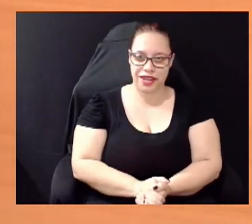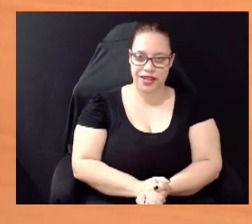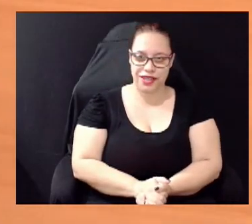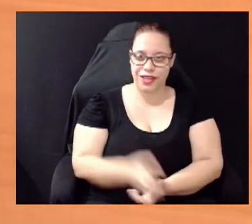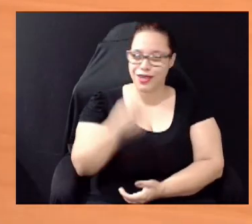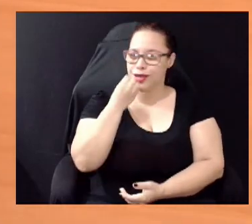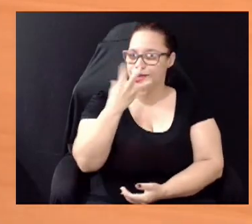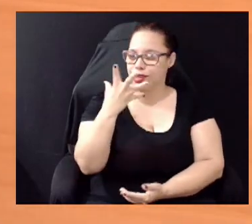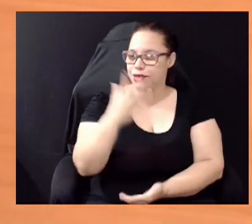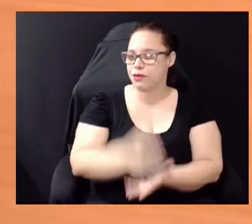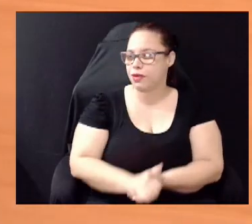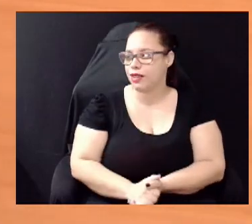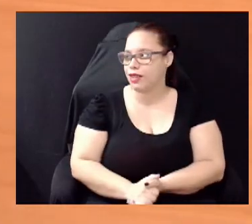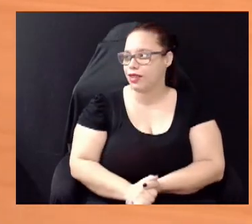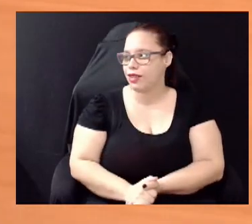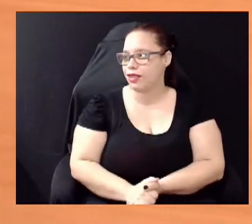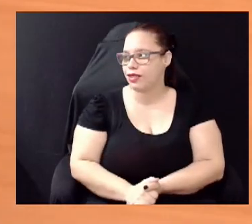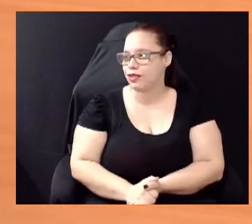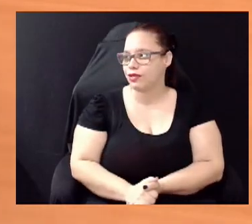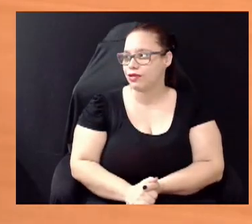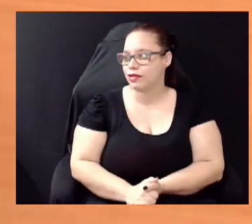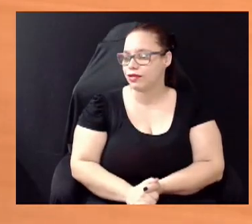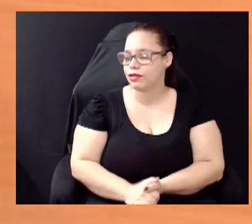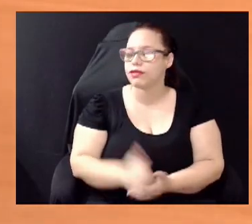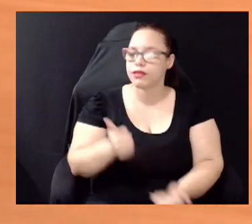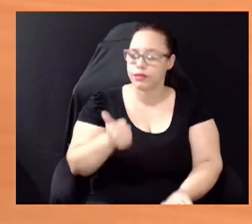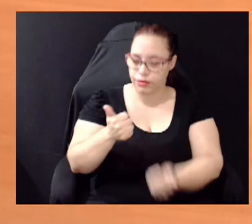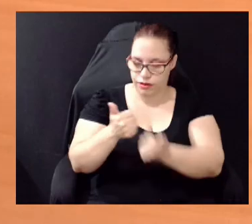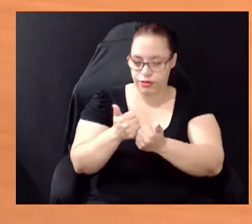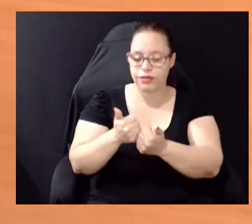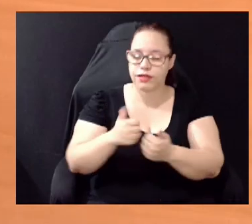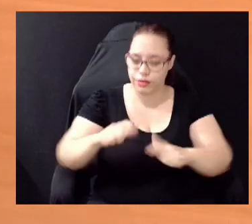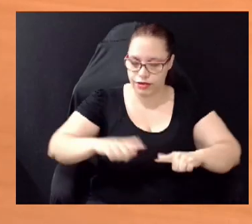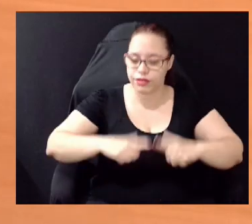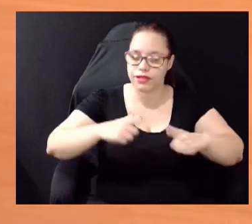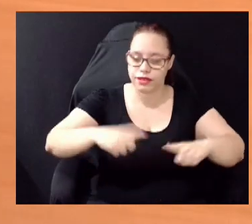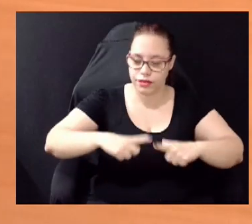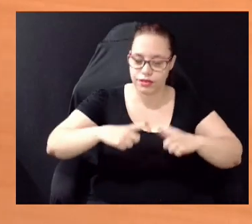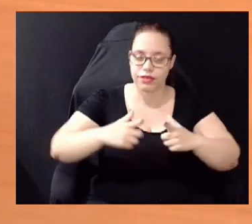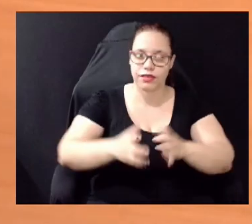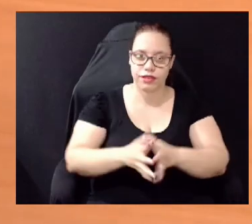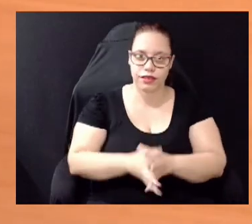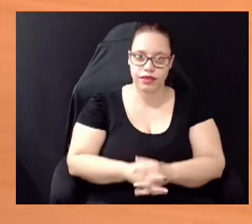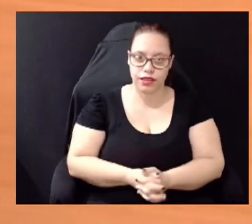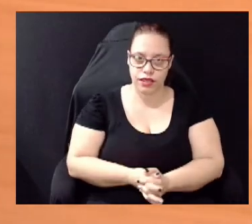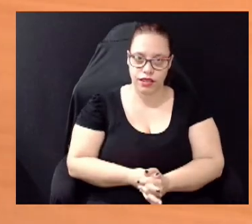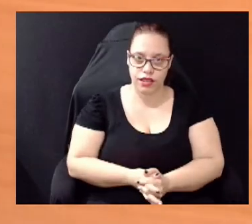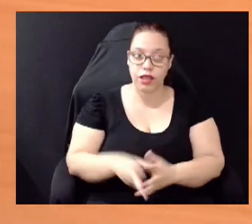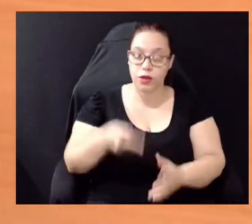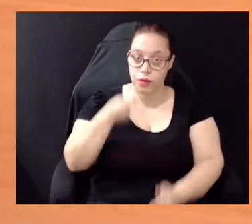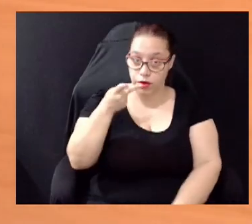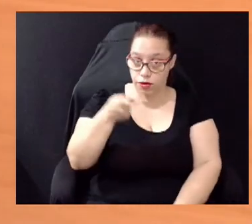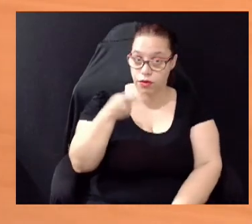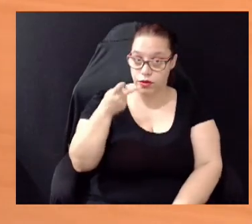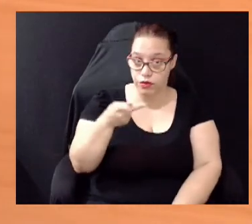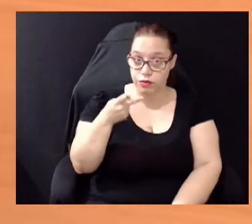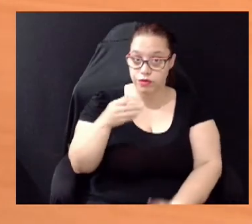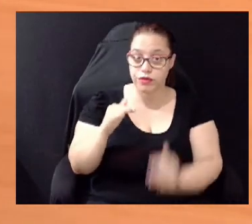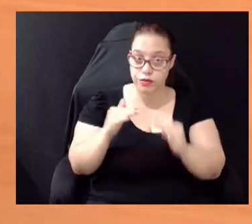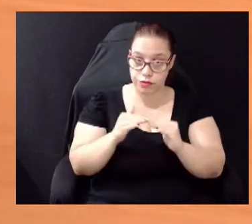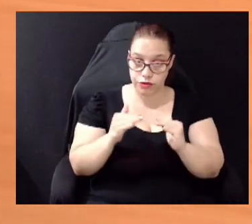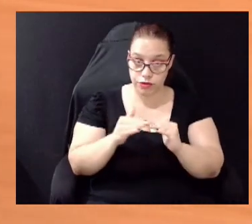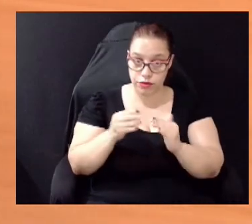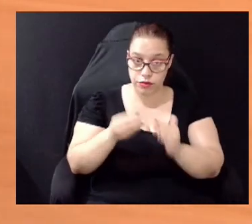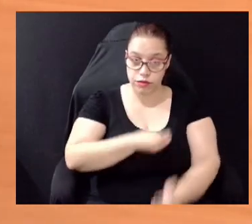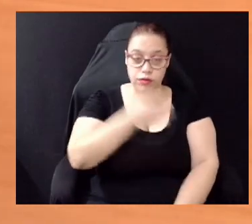boa. E é isso, então conta com a minha luta, conta com as minhas falas, e com certeza eu vou estar sempre presente